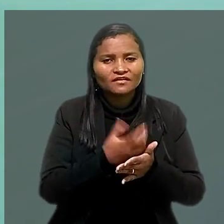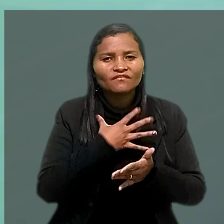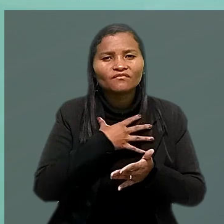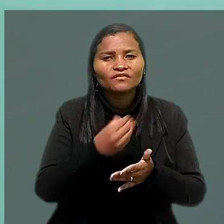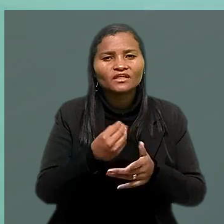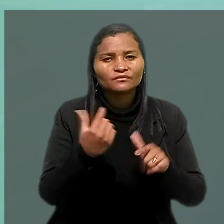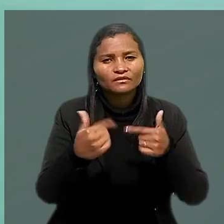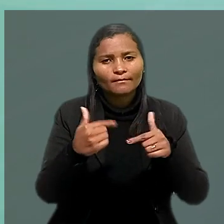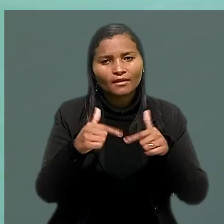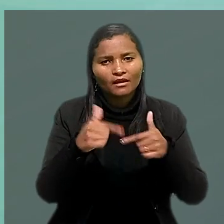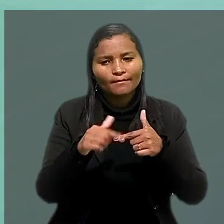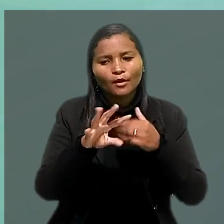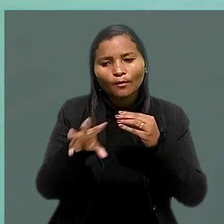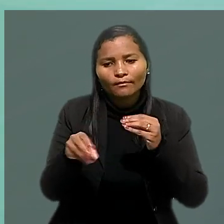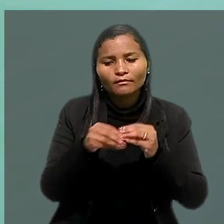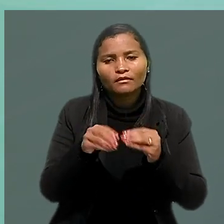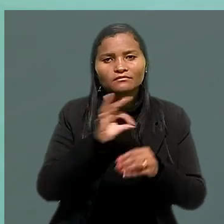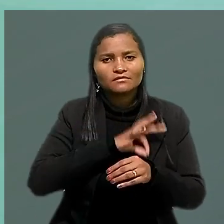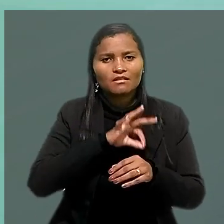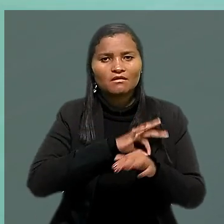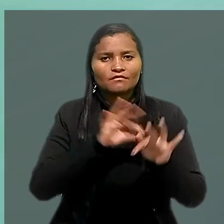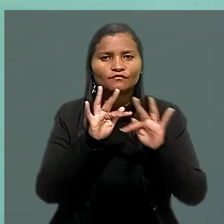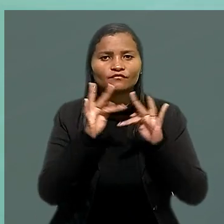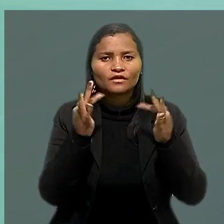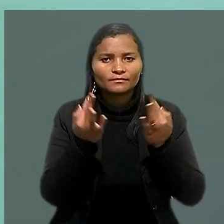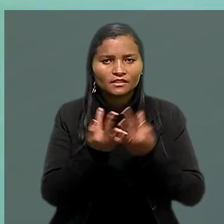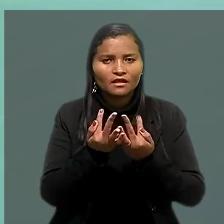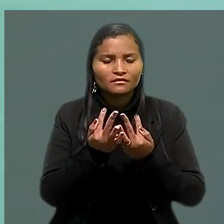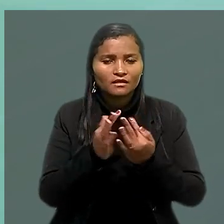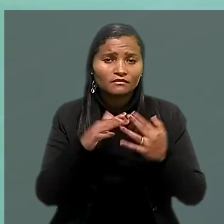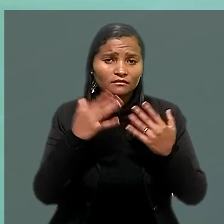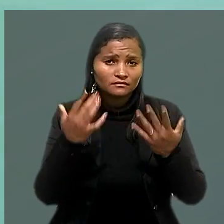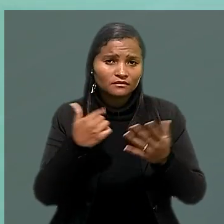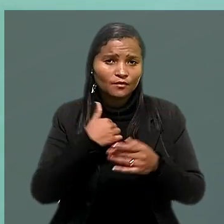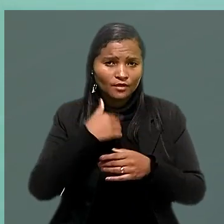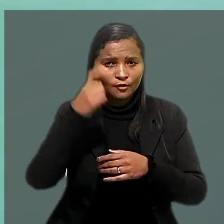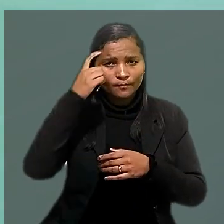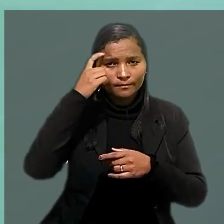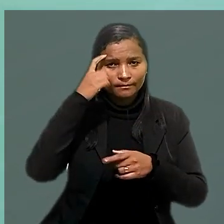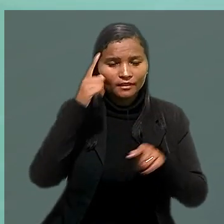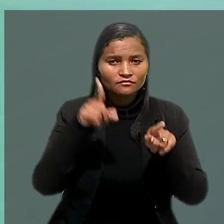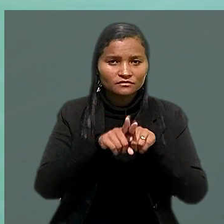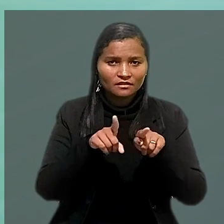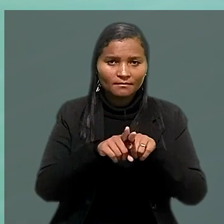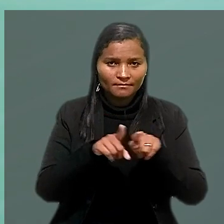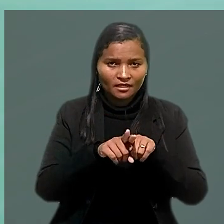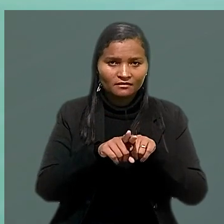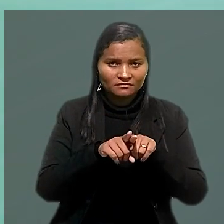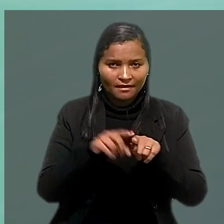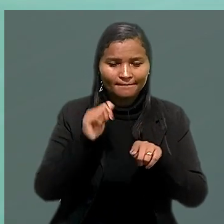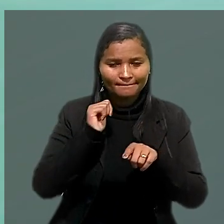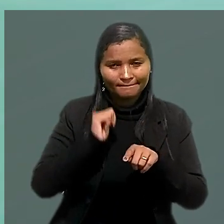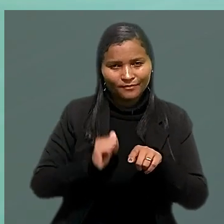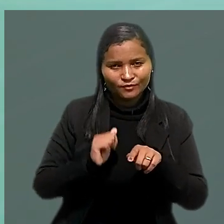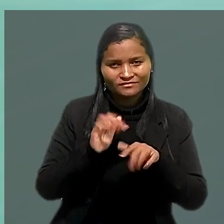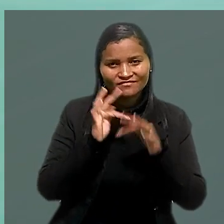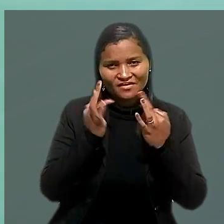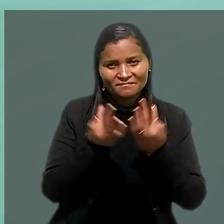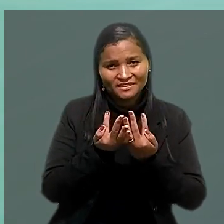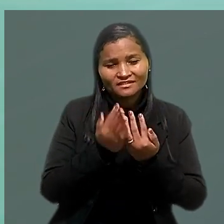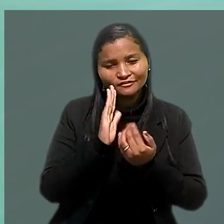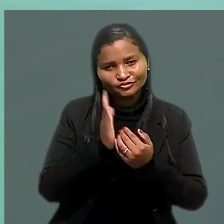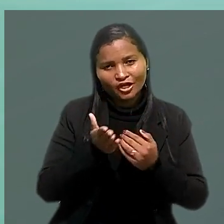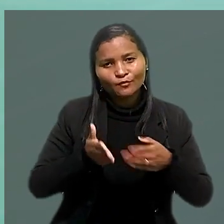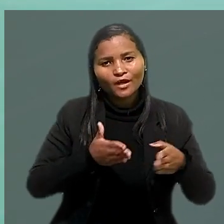trabalho de seus filhos para a complementação da renda familiar. Então, penso também que o Bolsa Família já